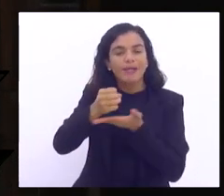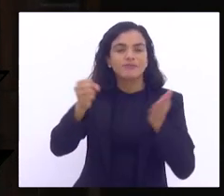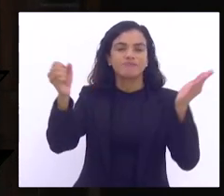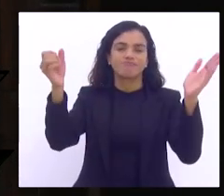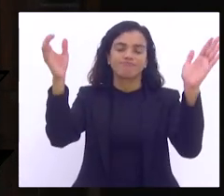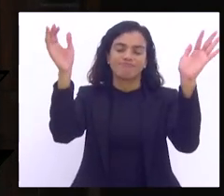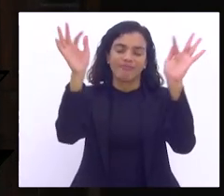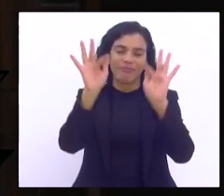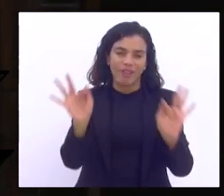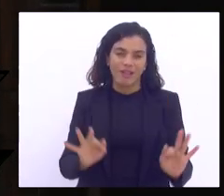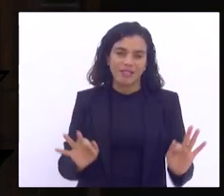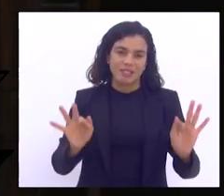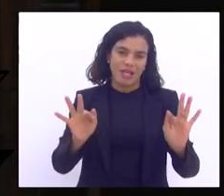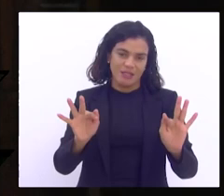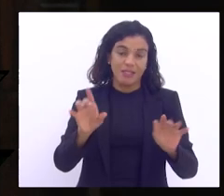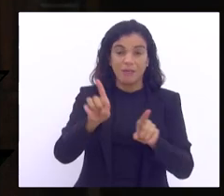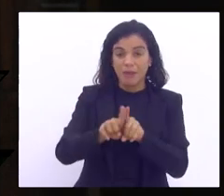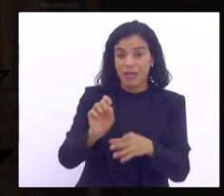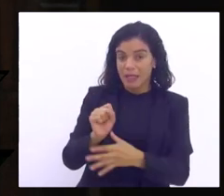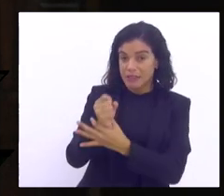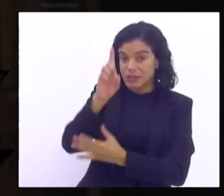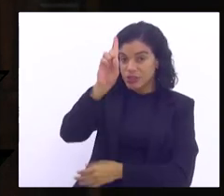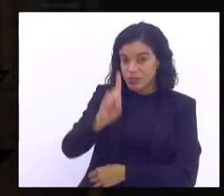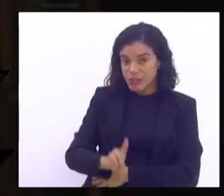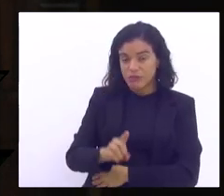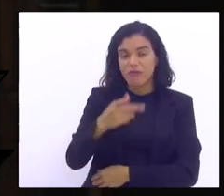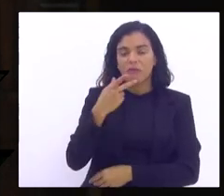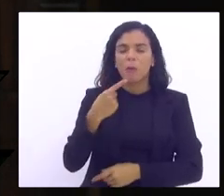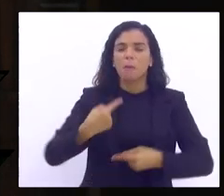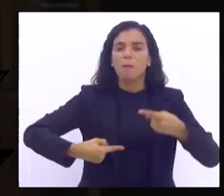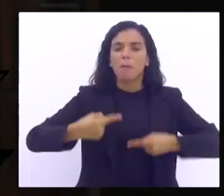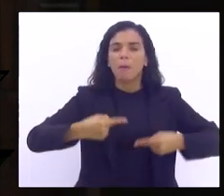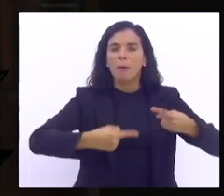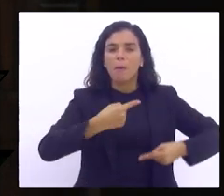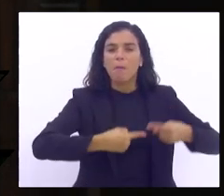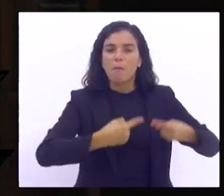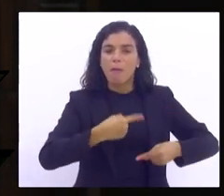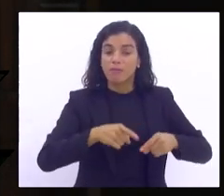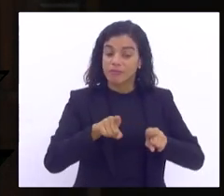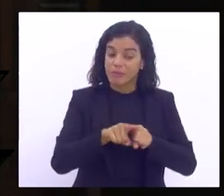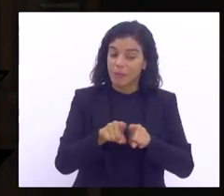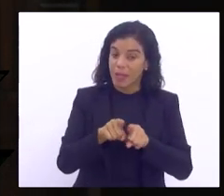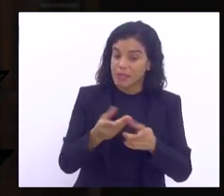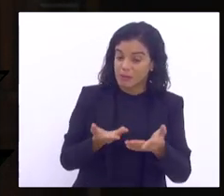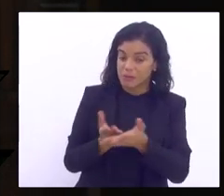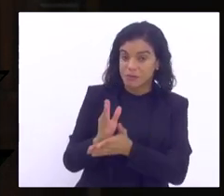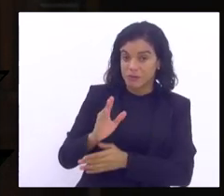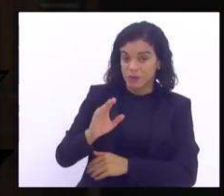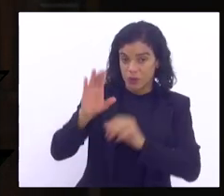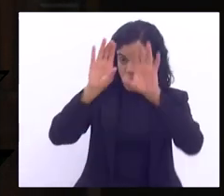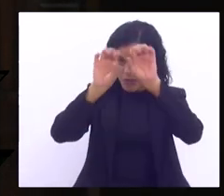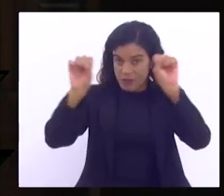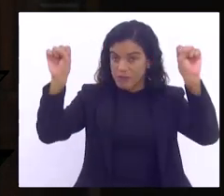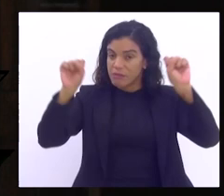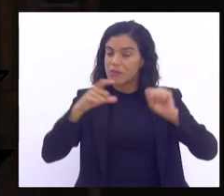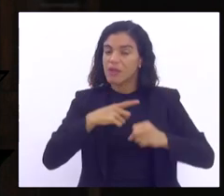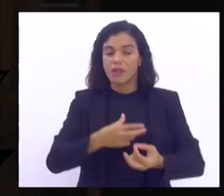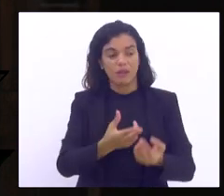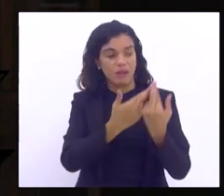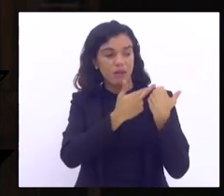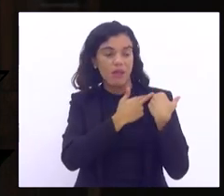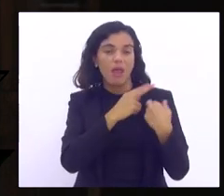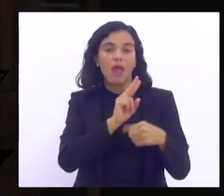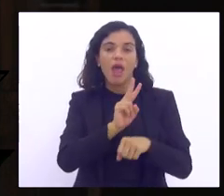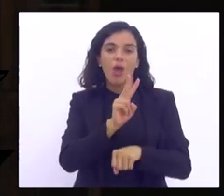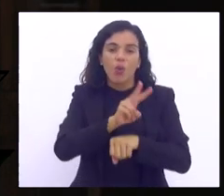dos poderes, discute-se se essa arguição e possível sanção do STF, cuja competência é a guarda